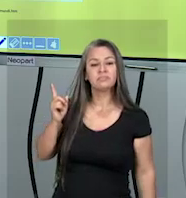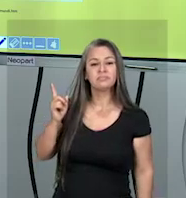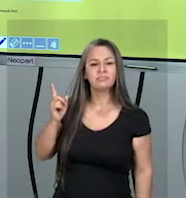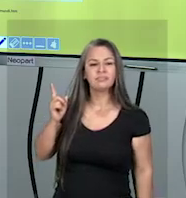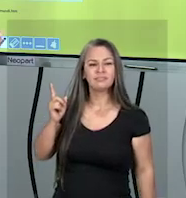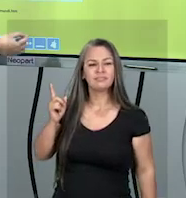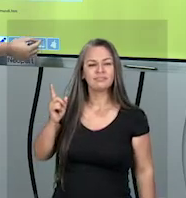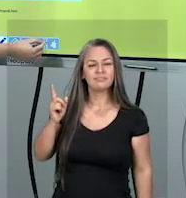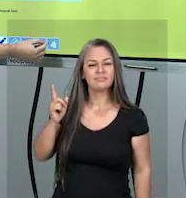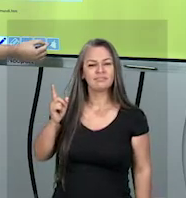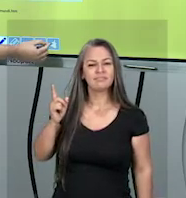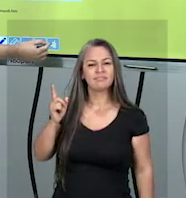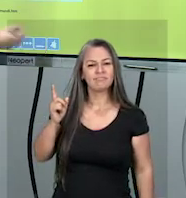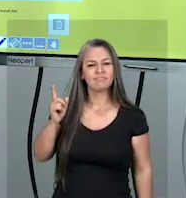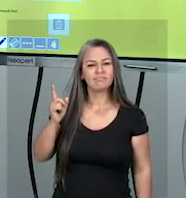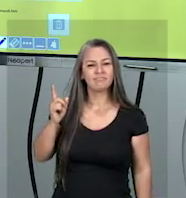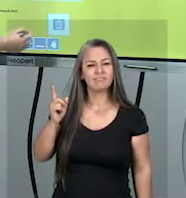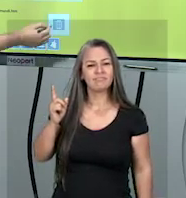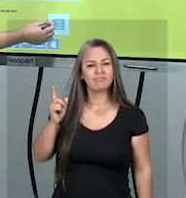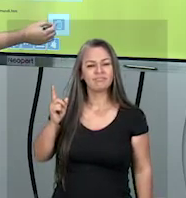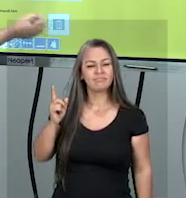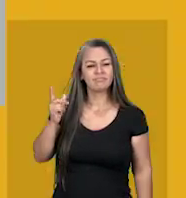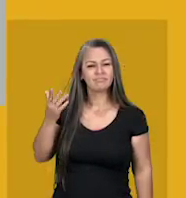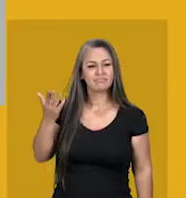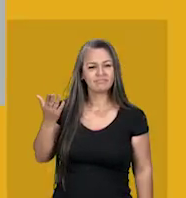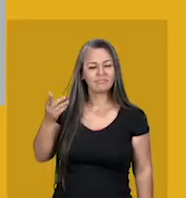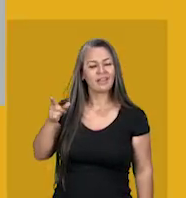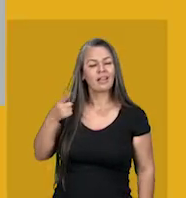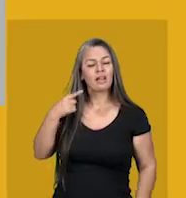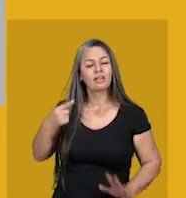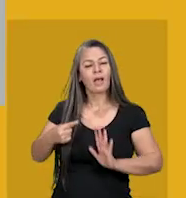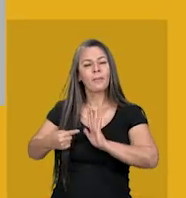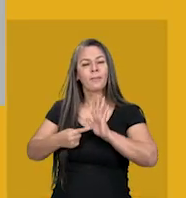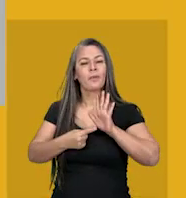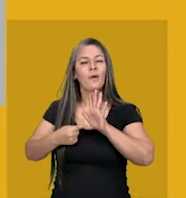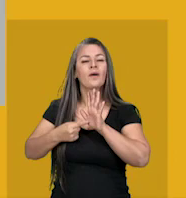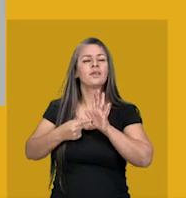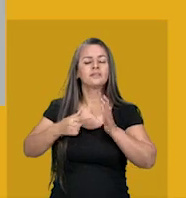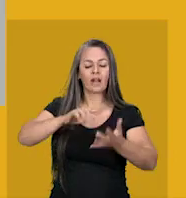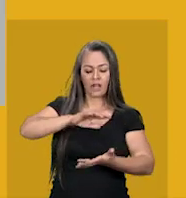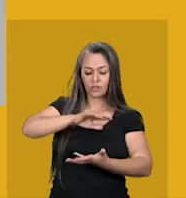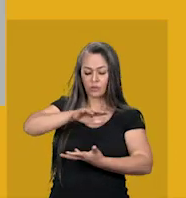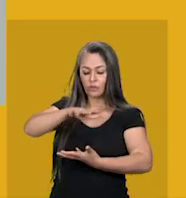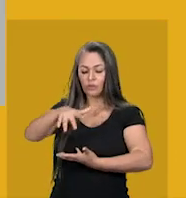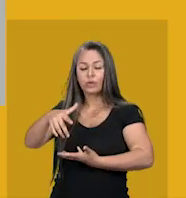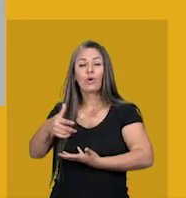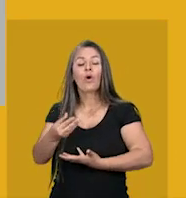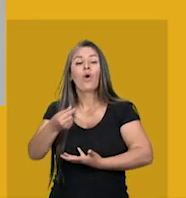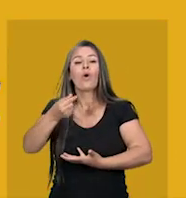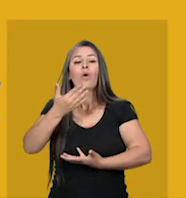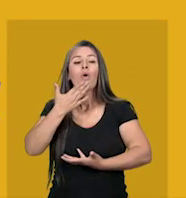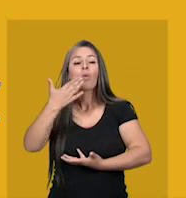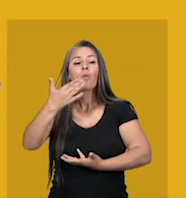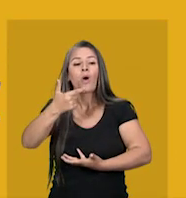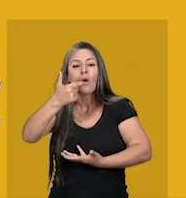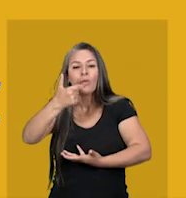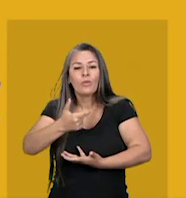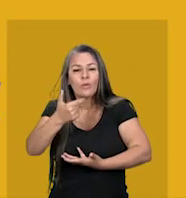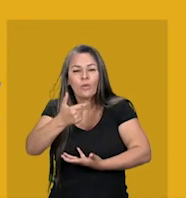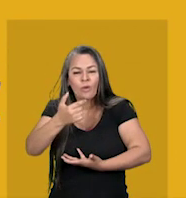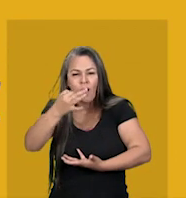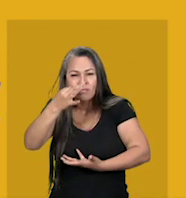gente começa aqui, né? O pontapé inicial em relação à localização geográfica desse continente. Perfeito? Vamos